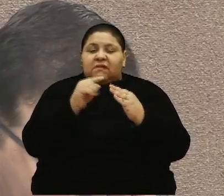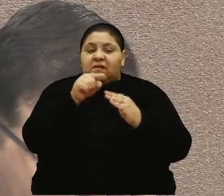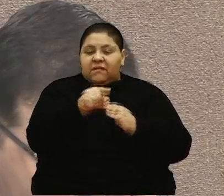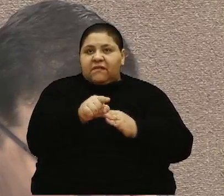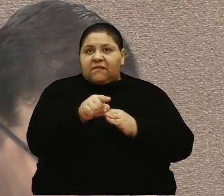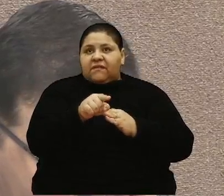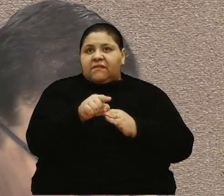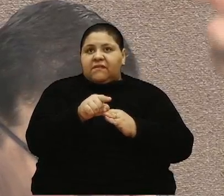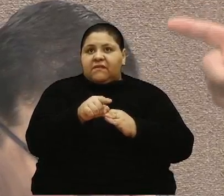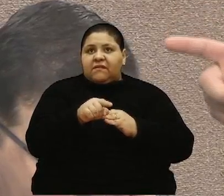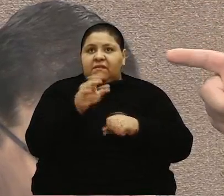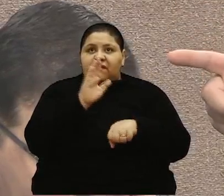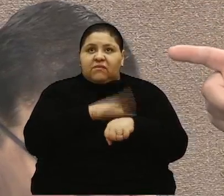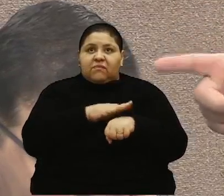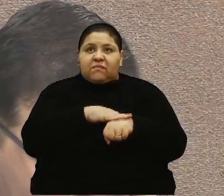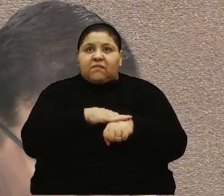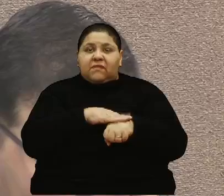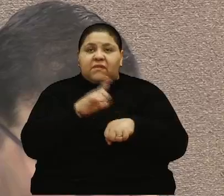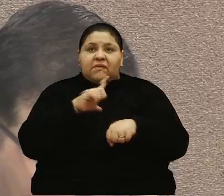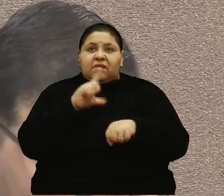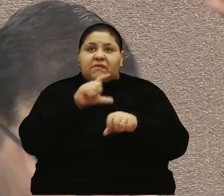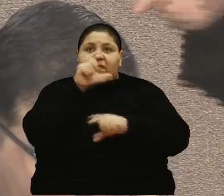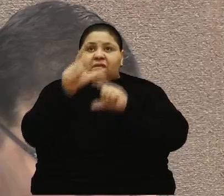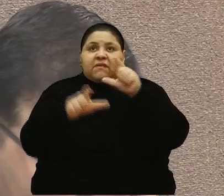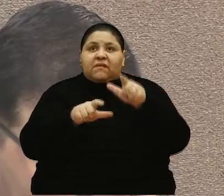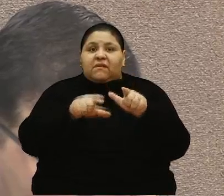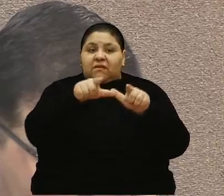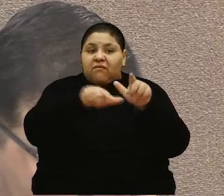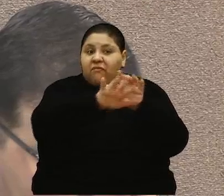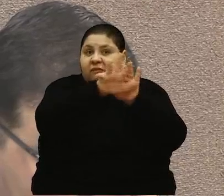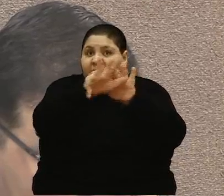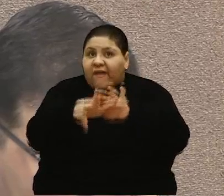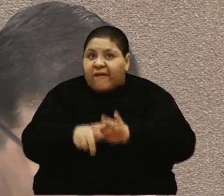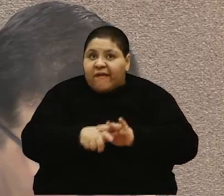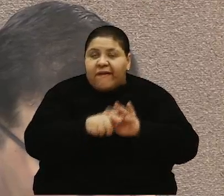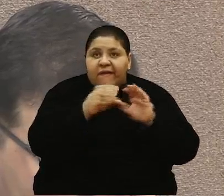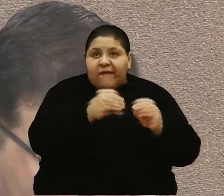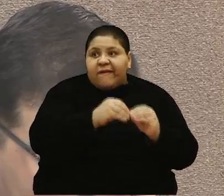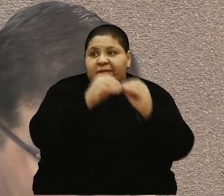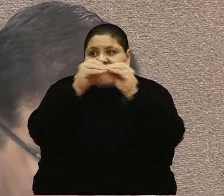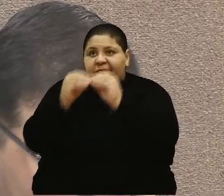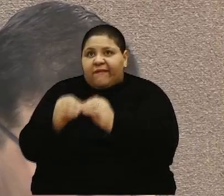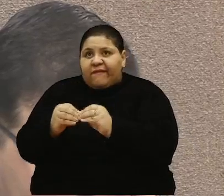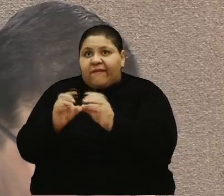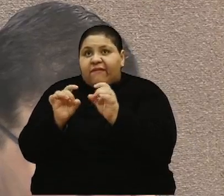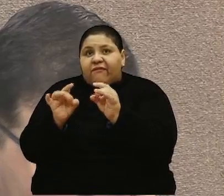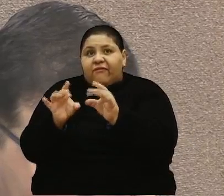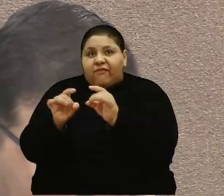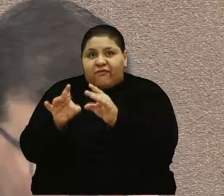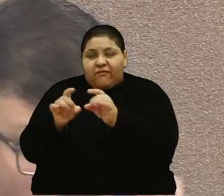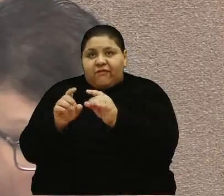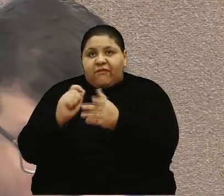passam e no momento que não tem ninguém em casa, vão lá, realizam o furto, vai lá na reciclagem e vende